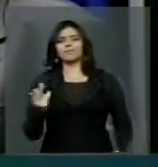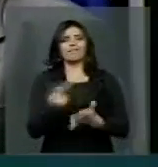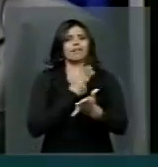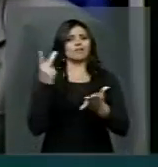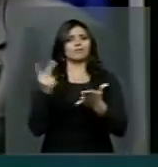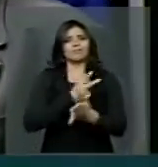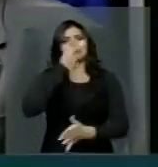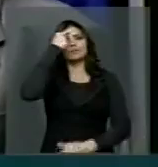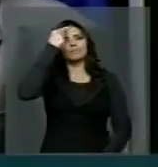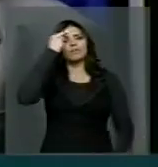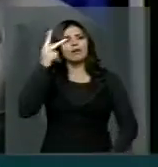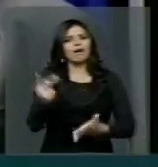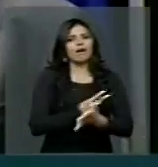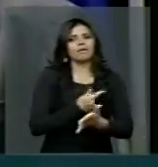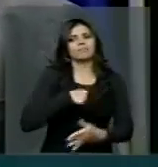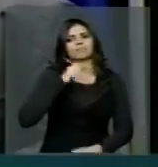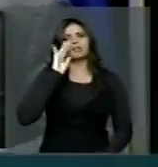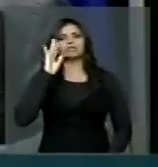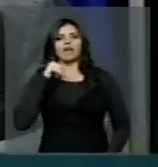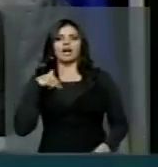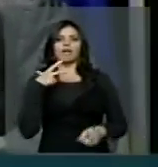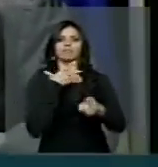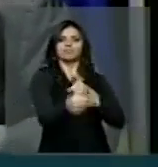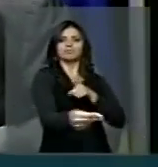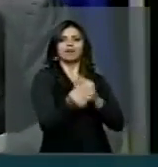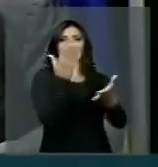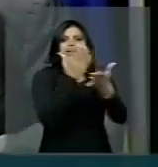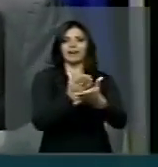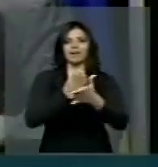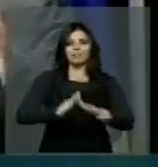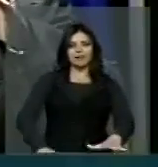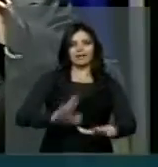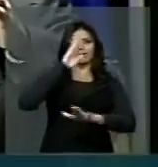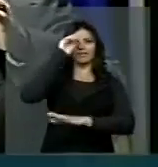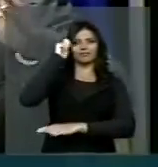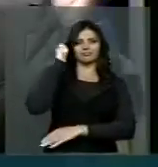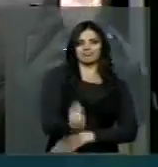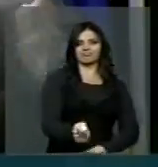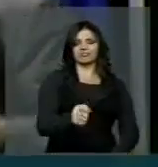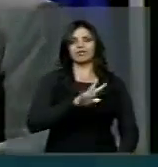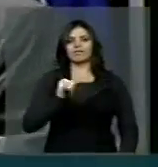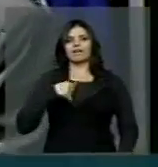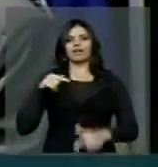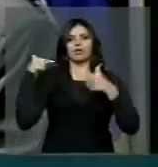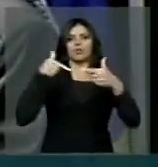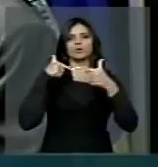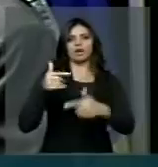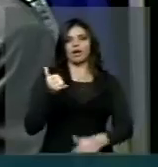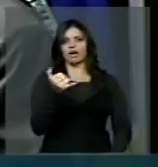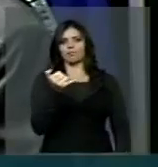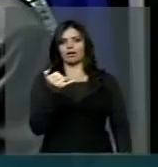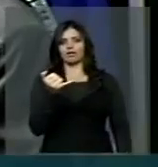equivocados, imaginavam derrotar o regime através de gestos de luta armada.